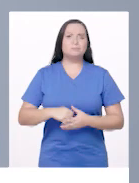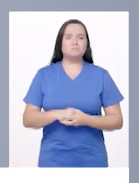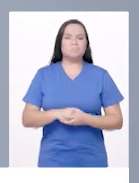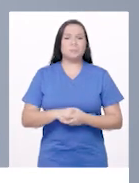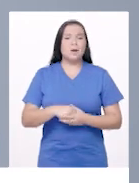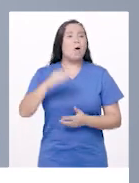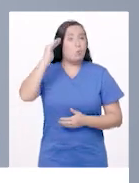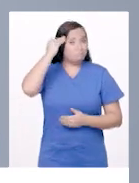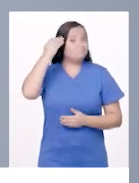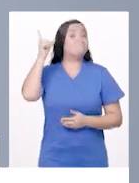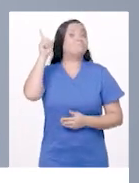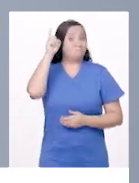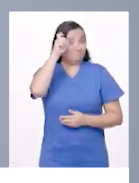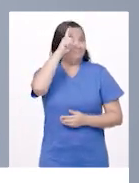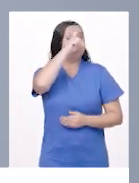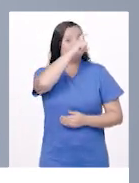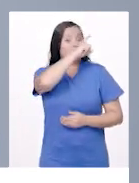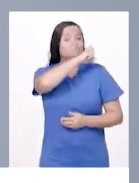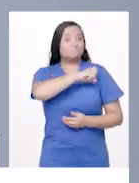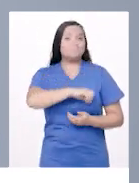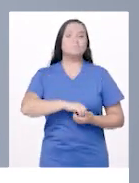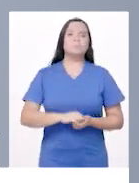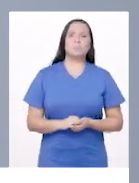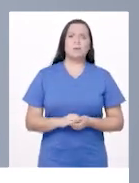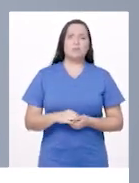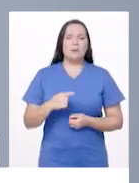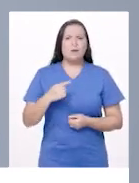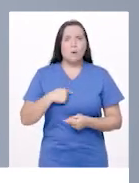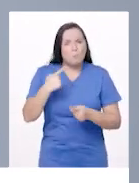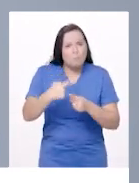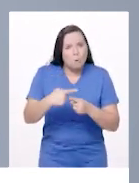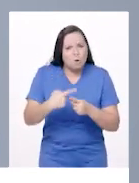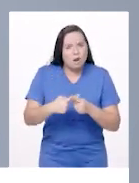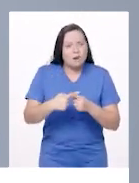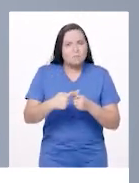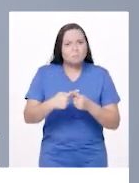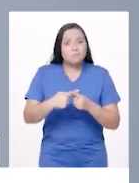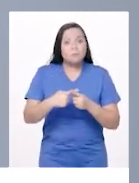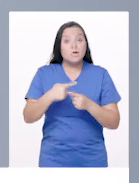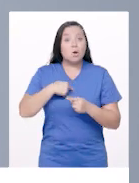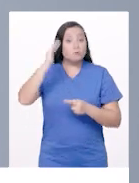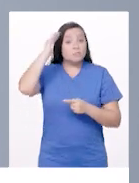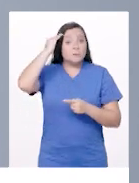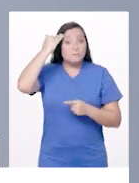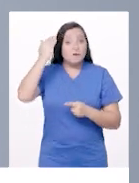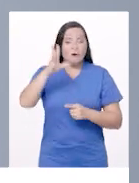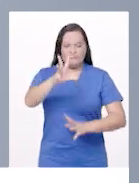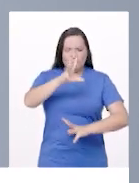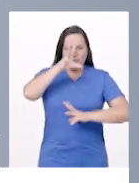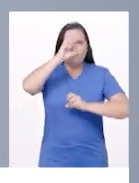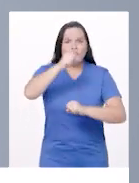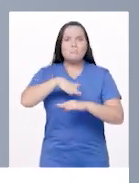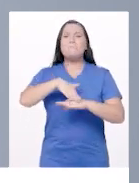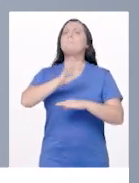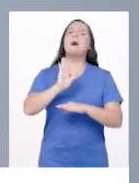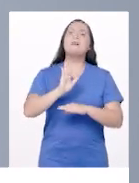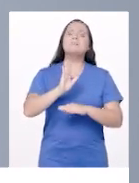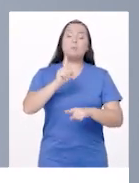governador, mesmo sabendo os riscos desta eleição. O que me levou a isso foi a possibilidade de ter mais